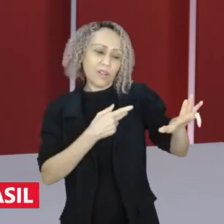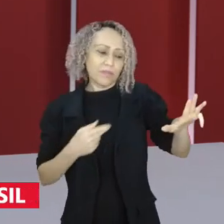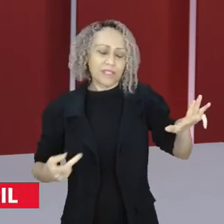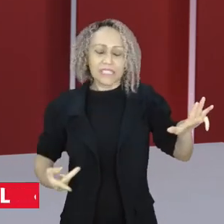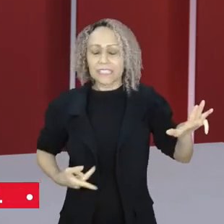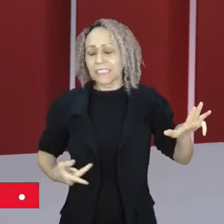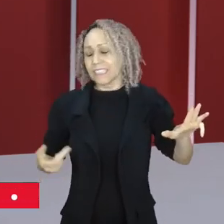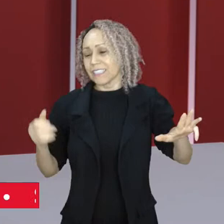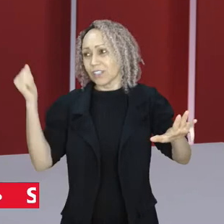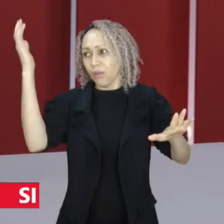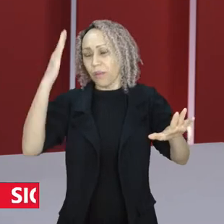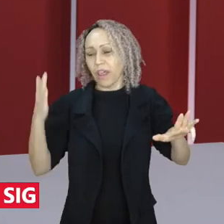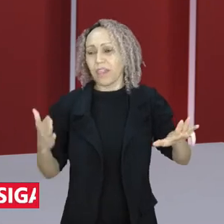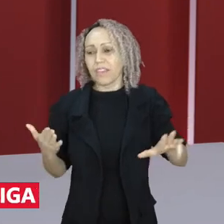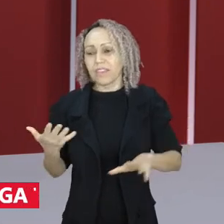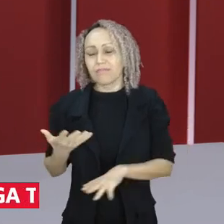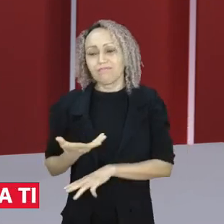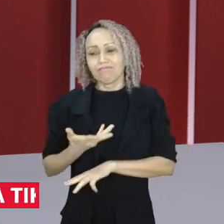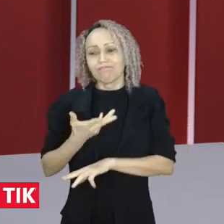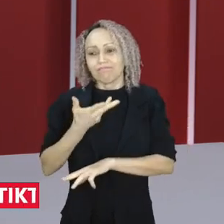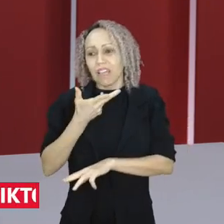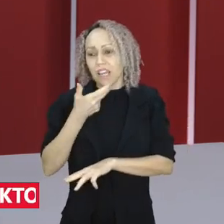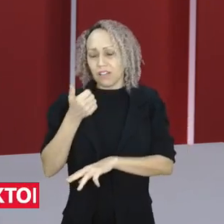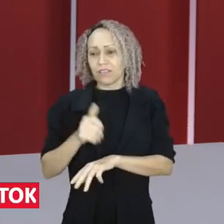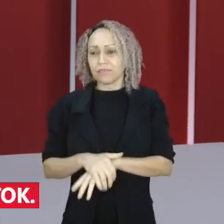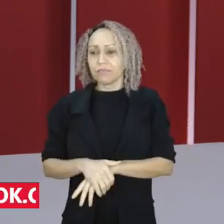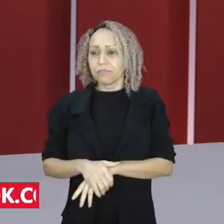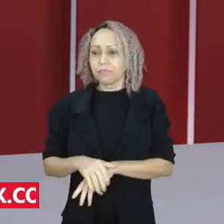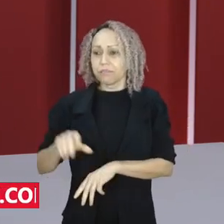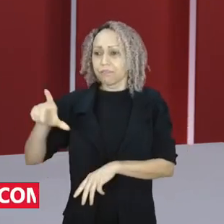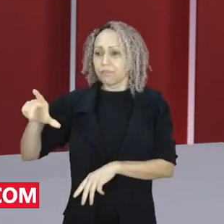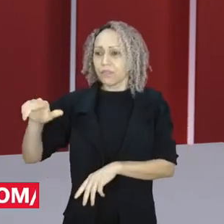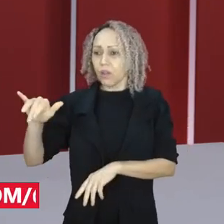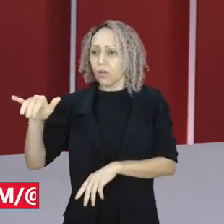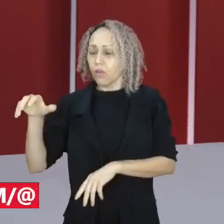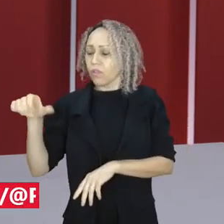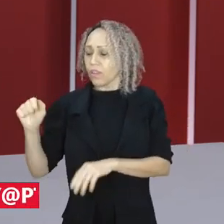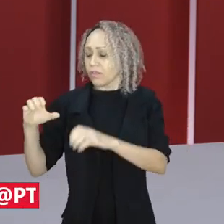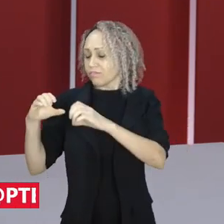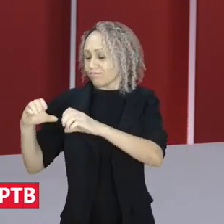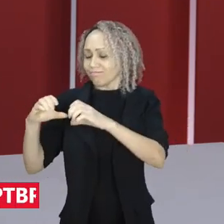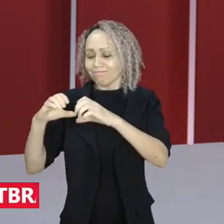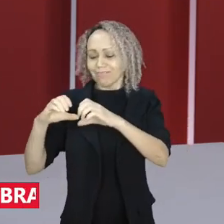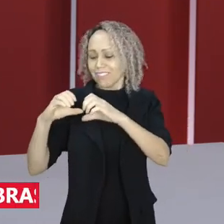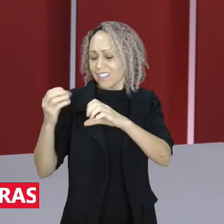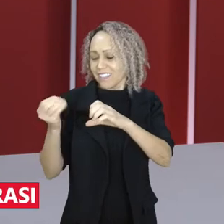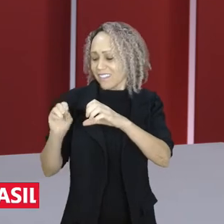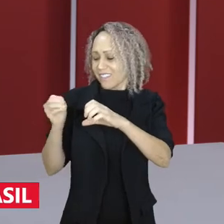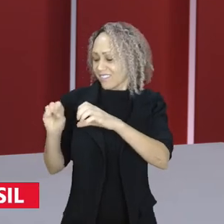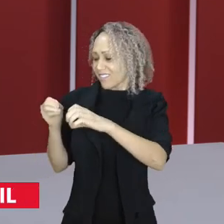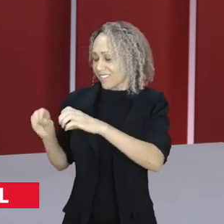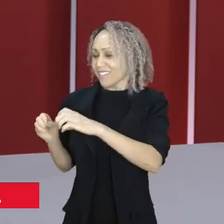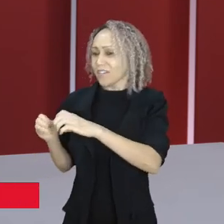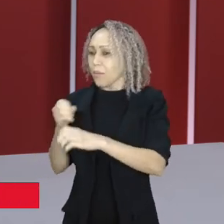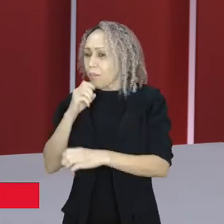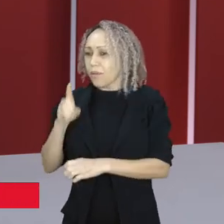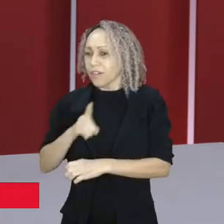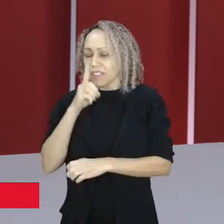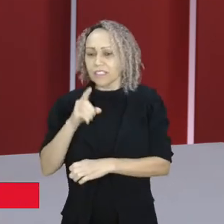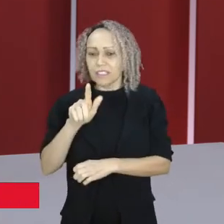a o Luciano Padilha né que deixou coraçõezinhos aqui deixando um bom dia para a gente também Gabriel